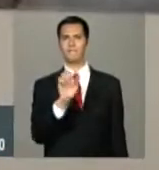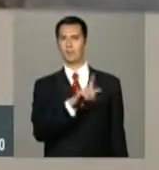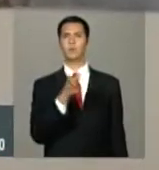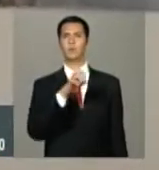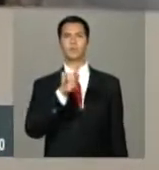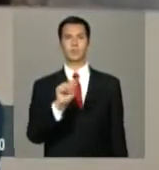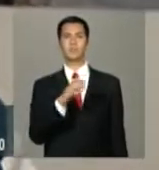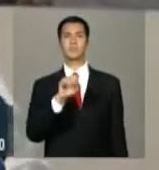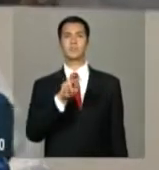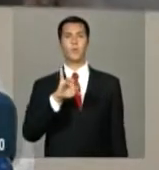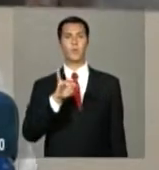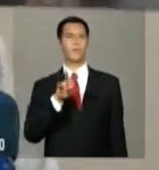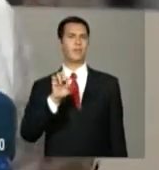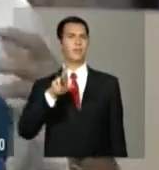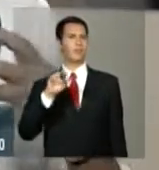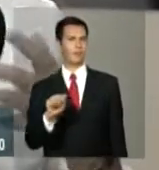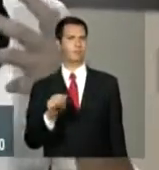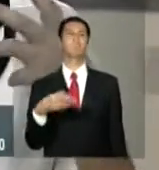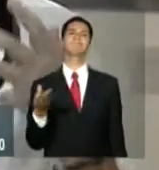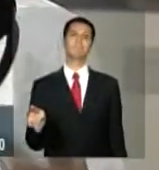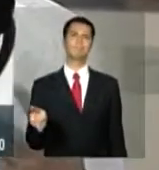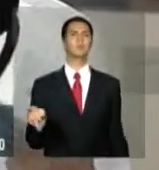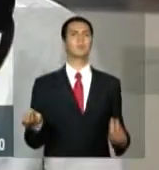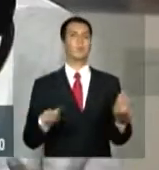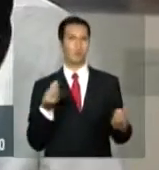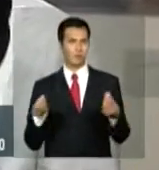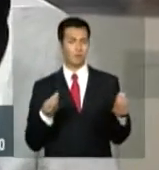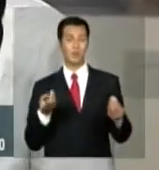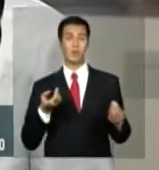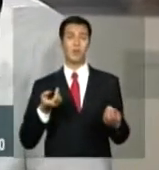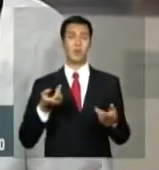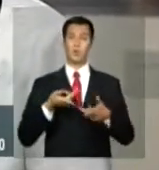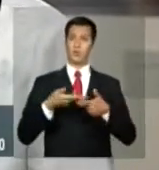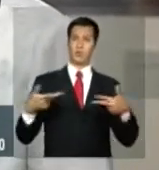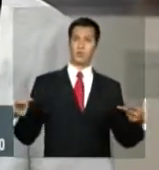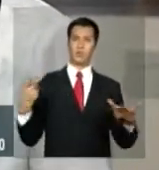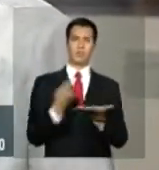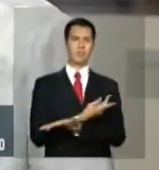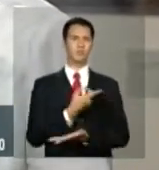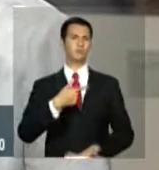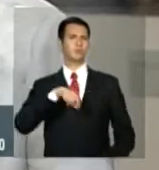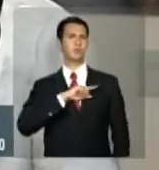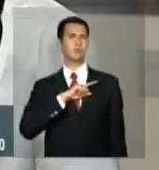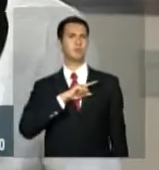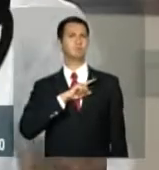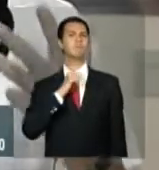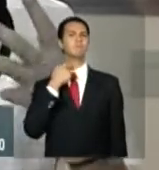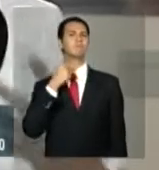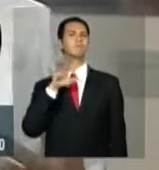Silveira? Da Silveira. As coisas não são do jeito que nós escolhemos, nenhum de nós.